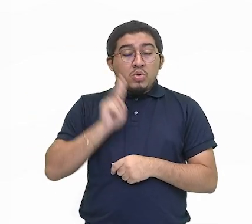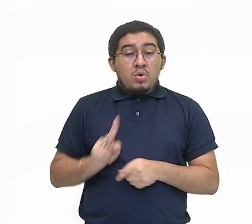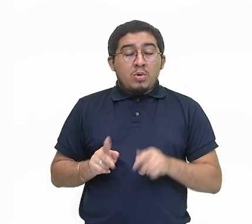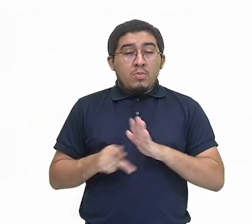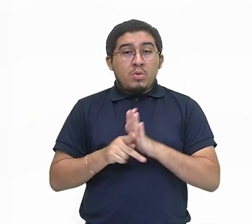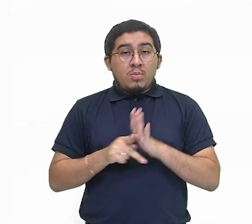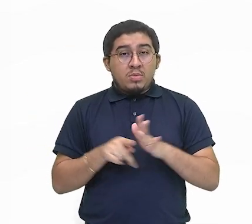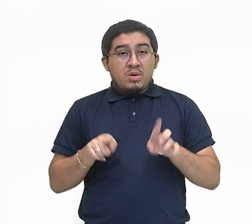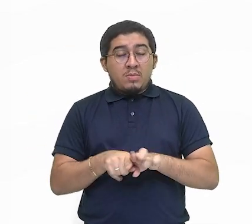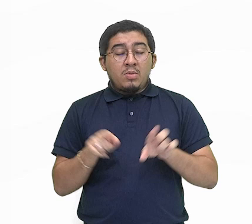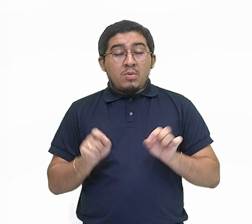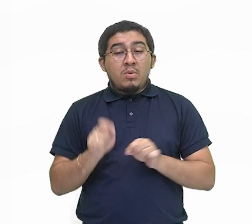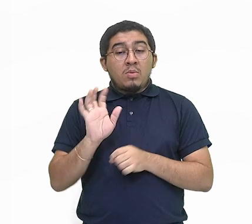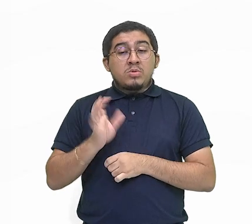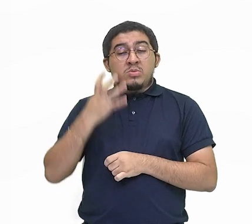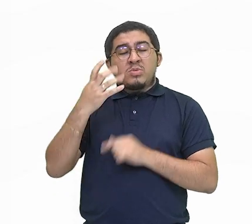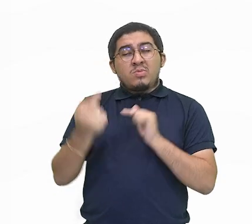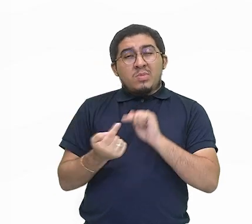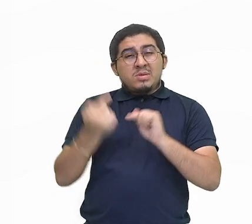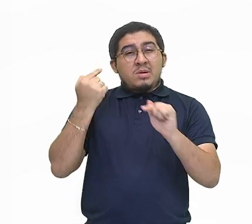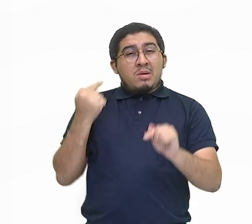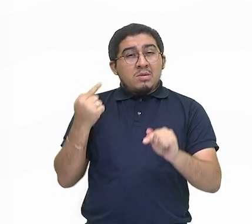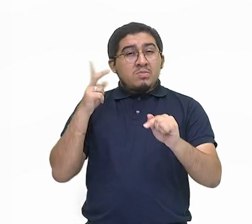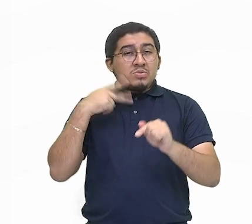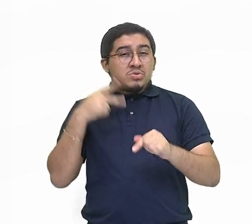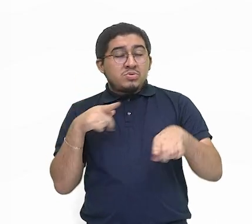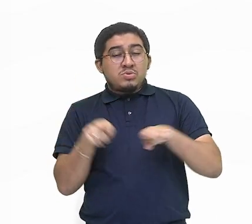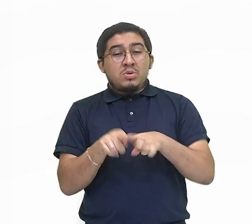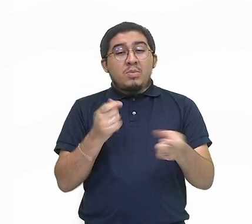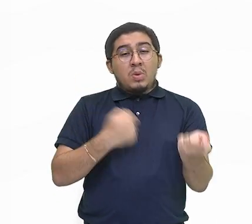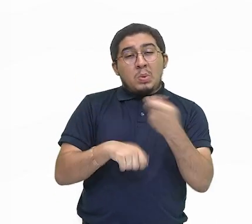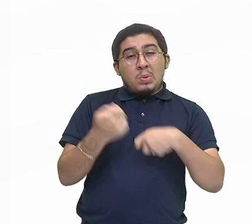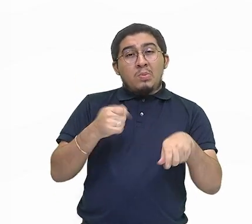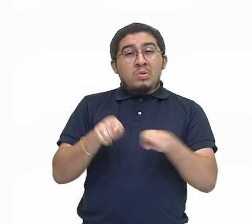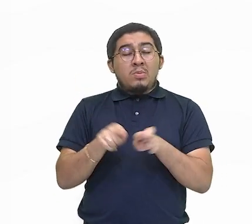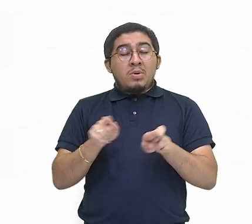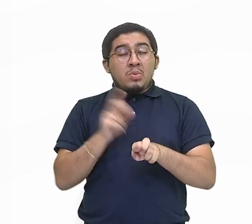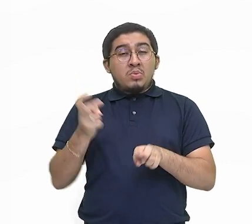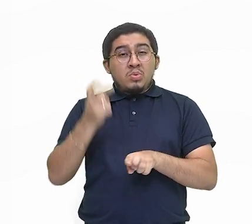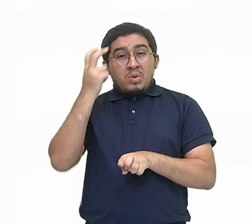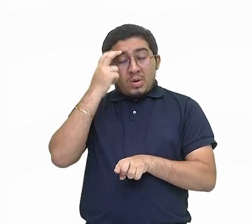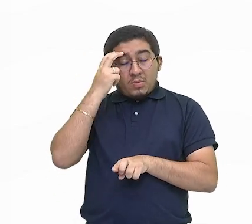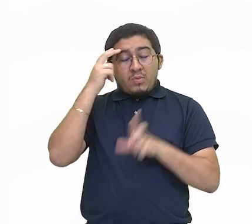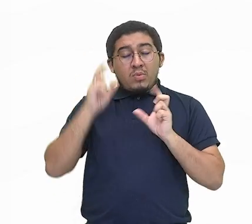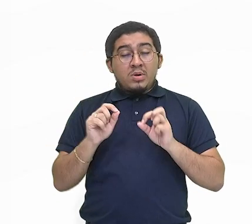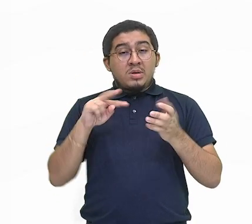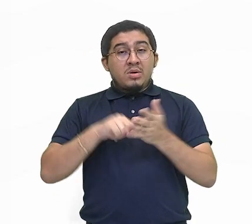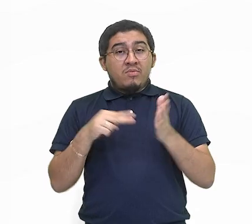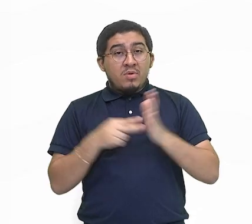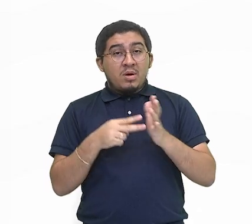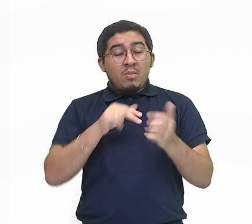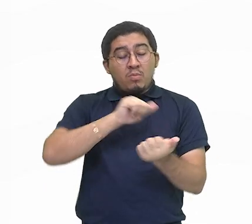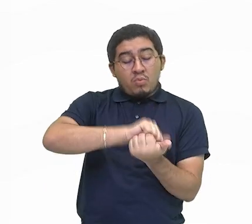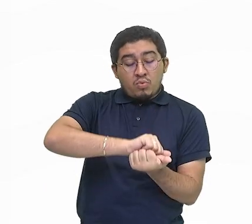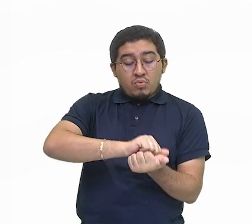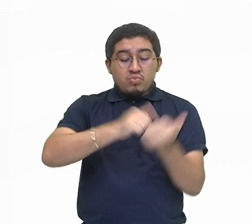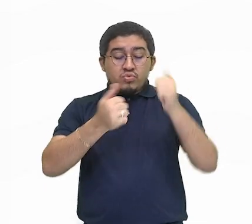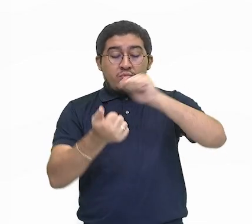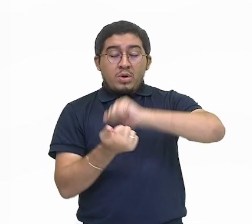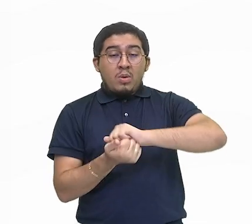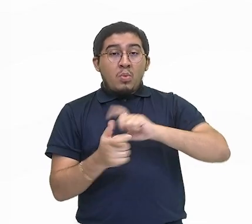ao longo dos acontecimentos políticos, econômicos e culturais, vão modificar